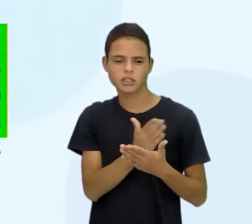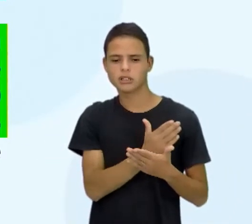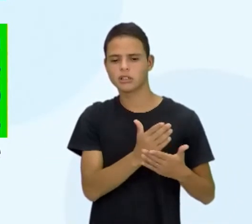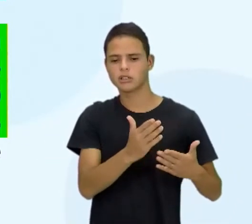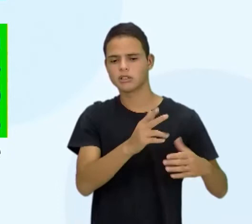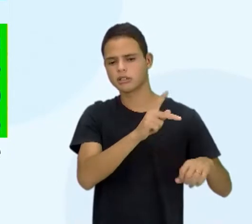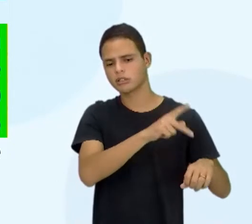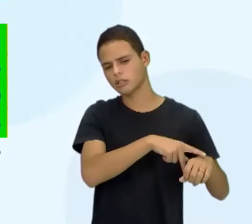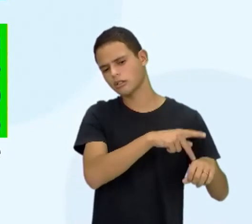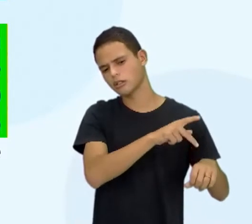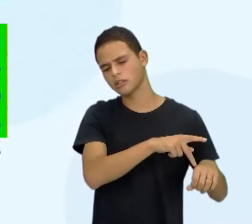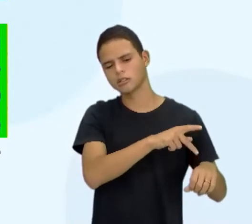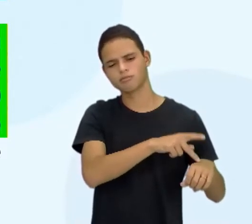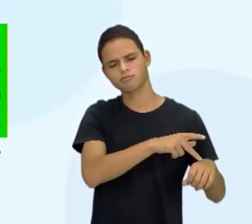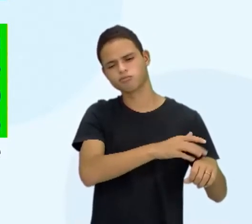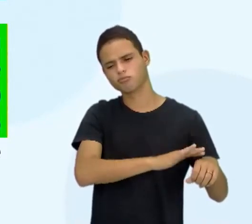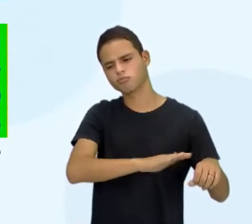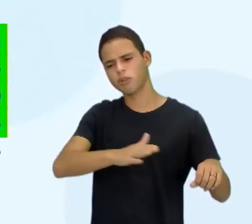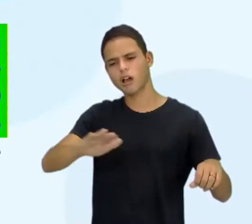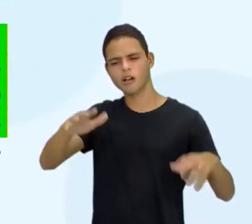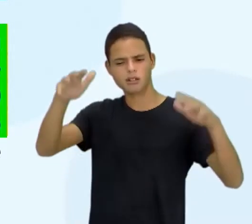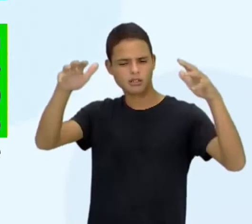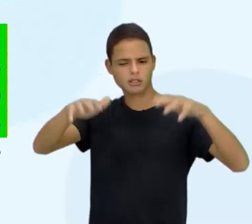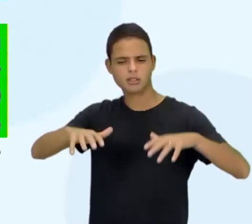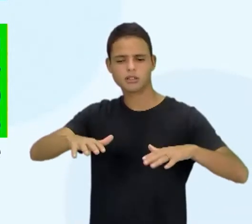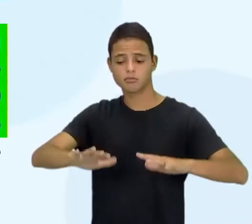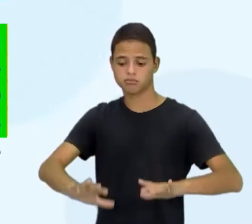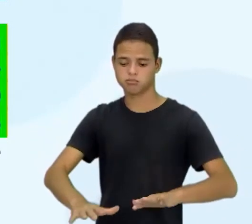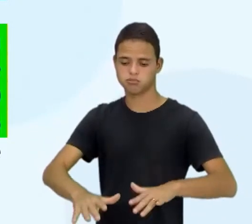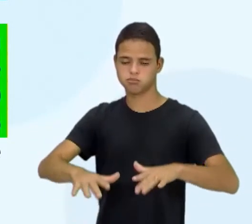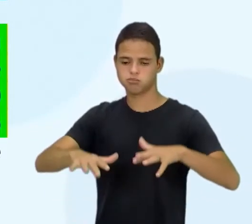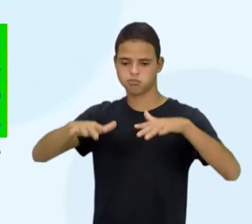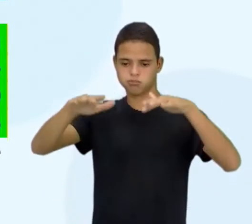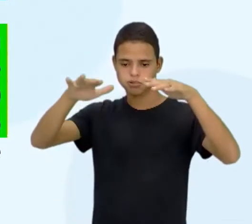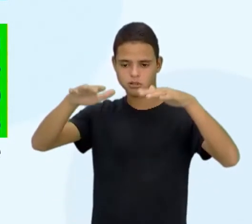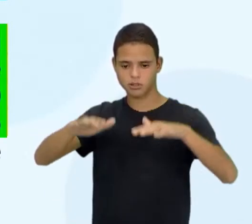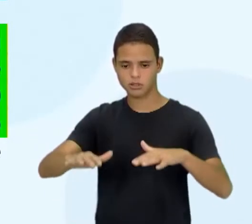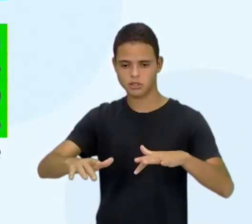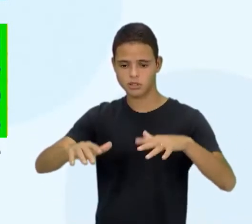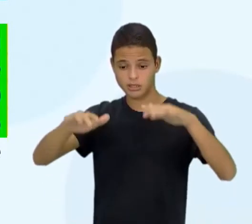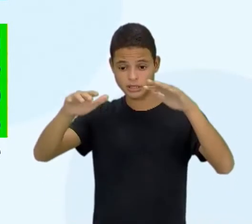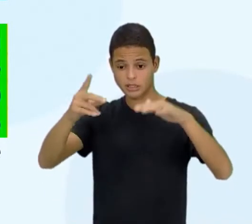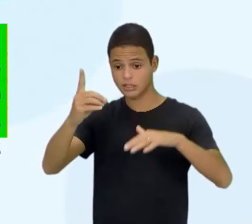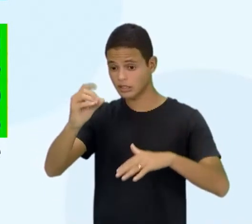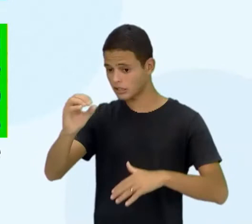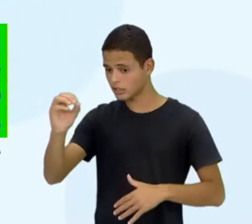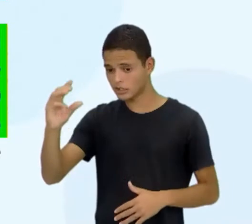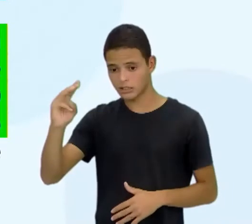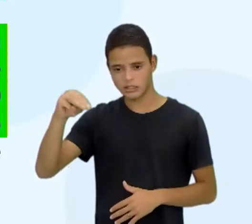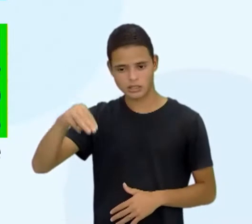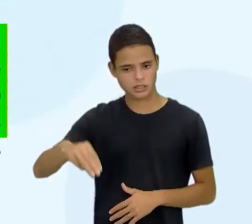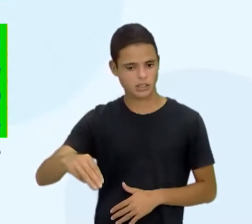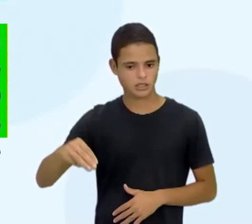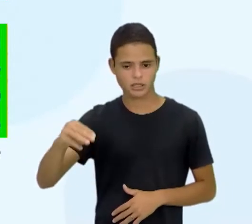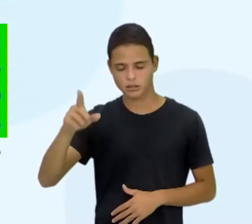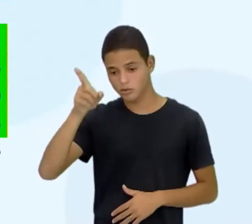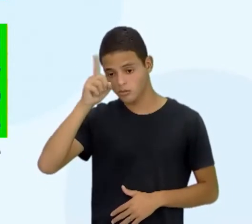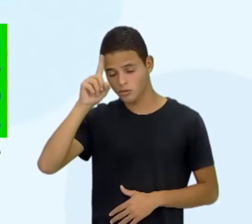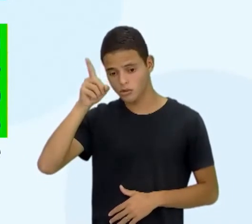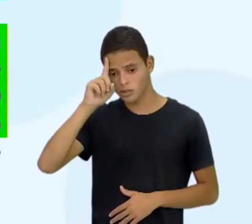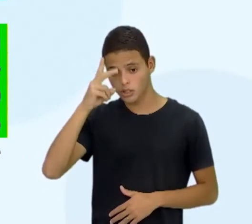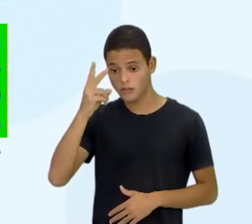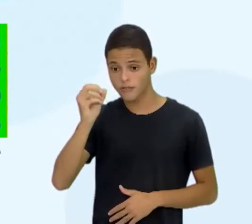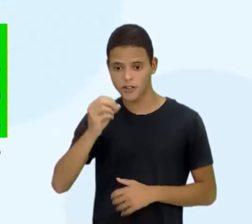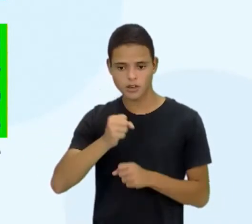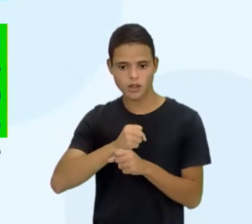extrema com chuvas acima de 100 milímetros dia. Já é maior nos últimos 20 anos